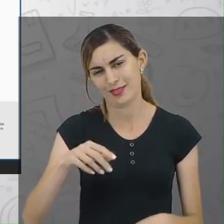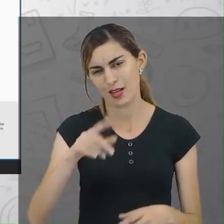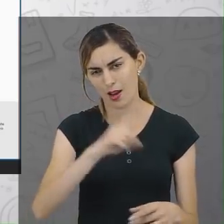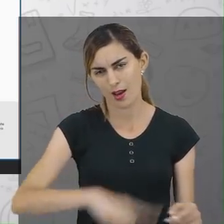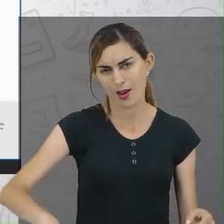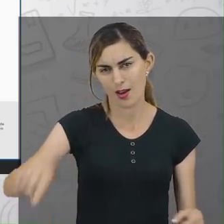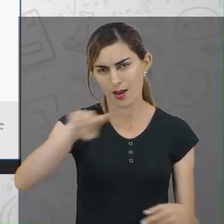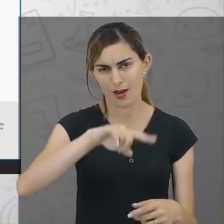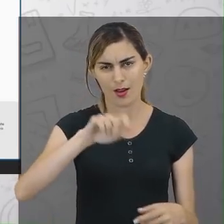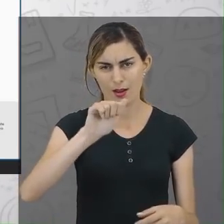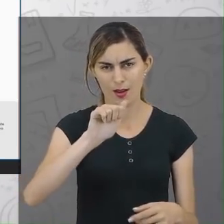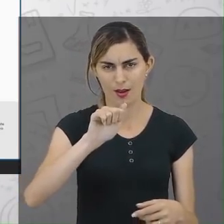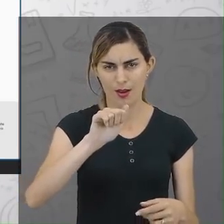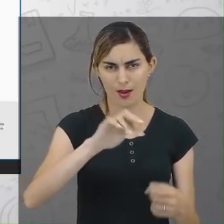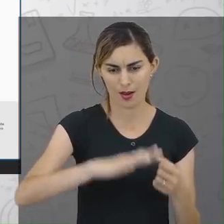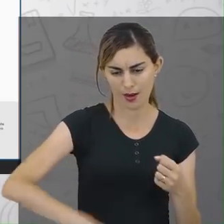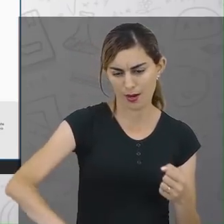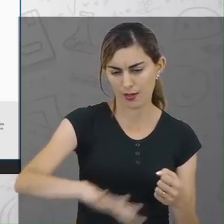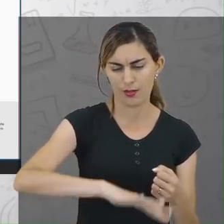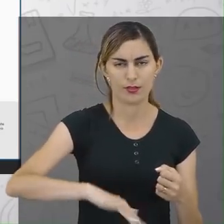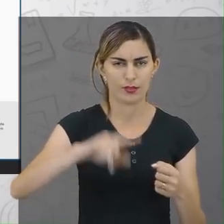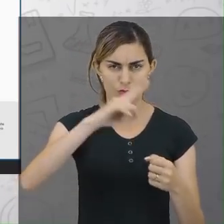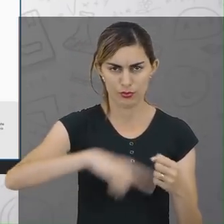A área do círculo de raio 3 é